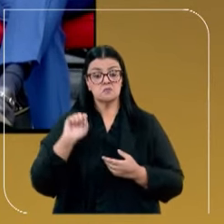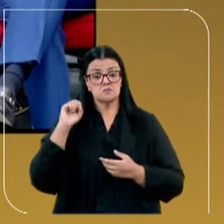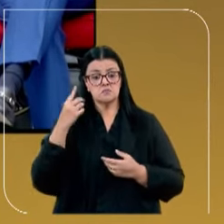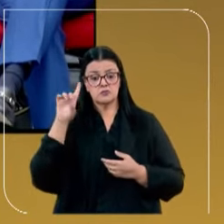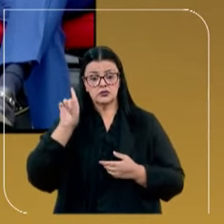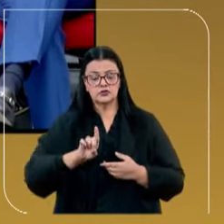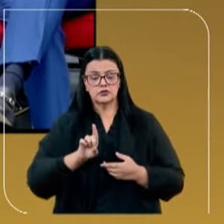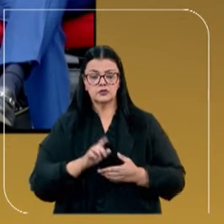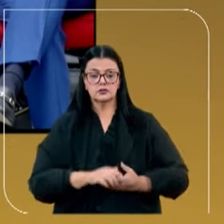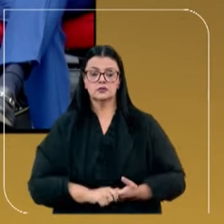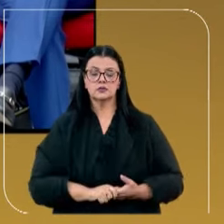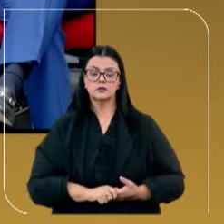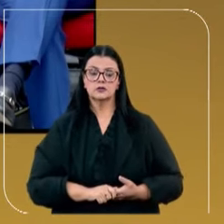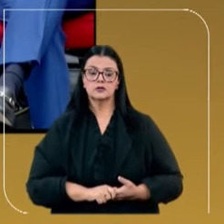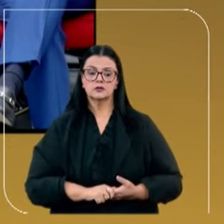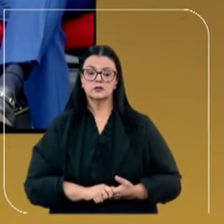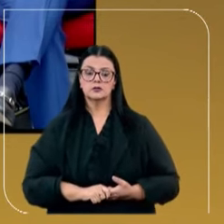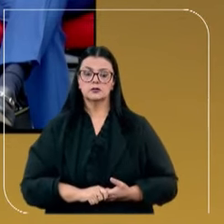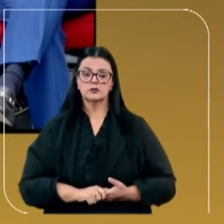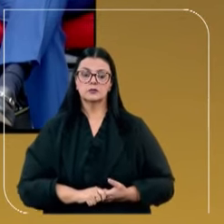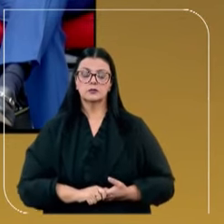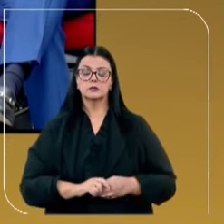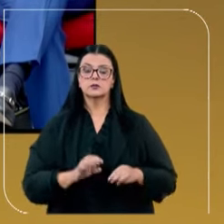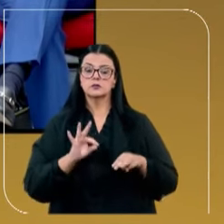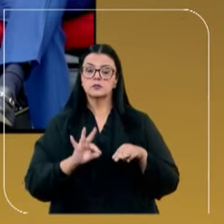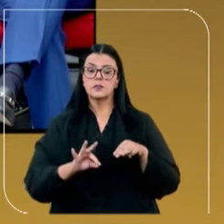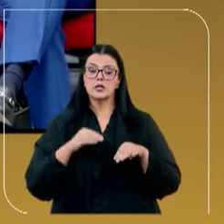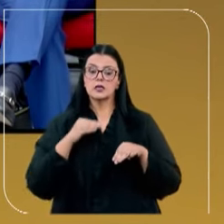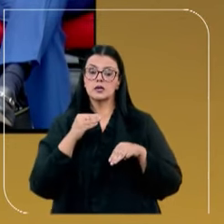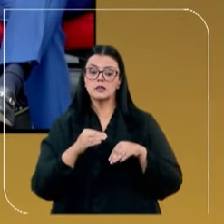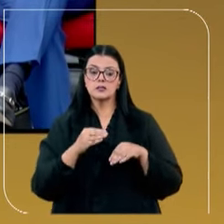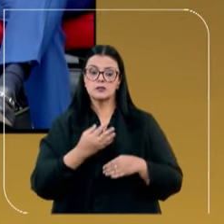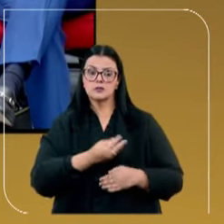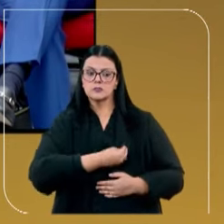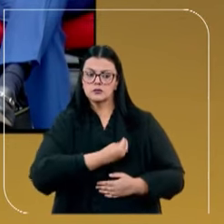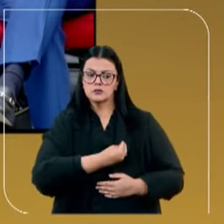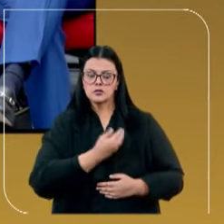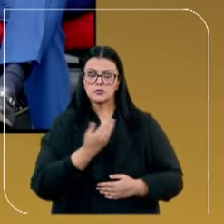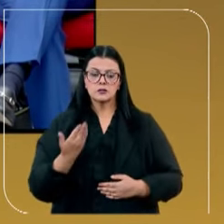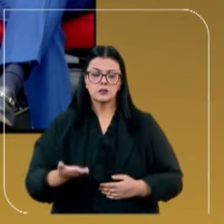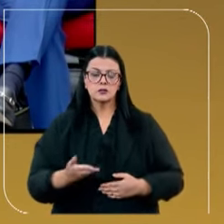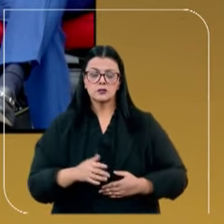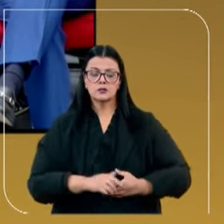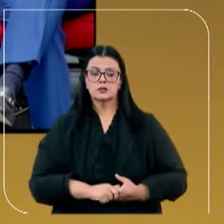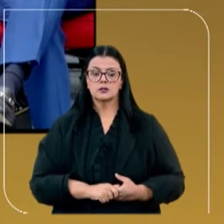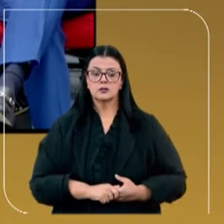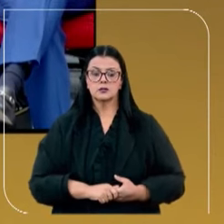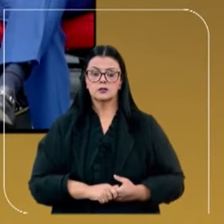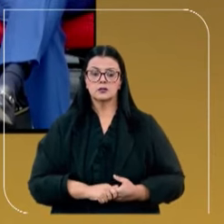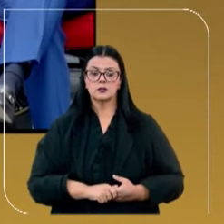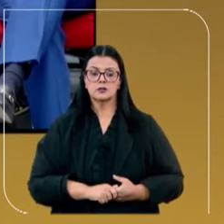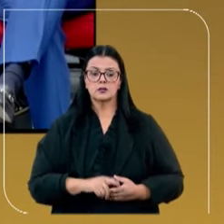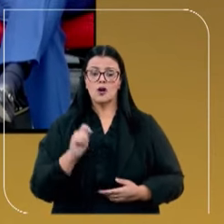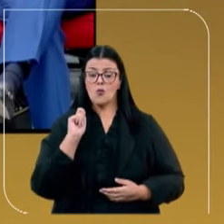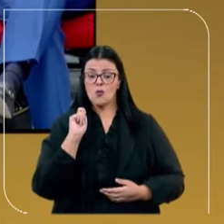A ministra Inês Hertel, aqui presente, já quase cabocla do Amazonas também, que já esteve